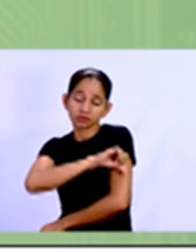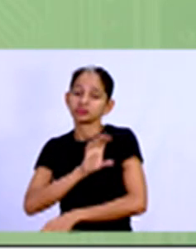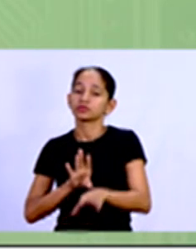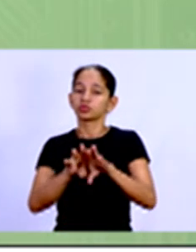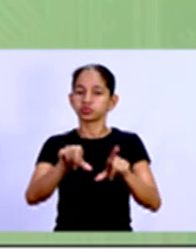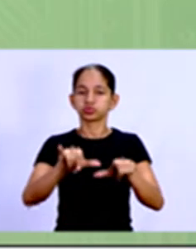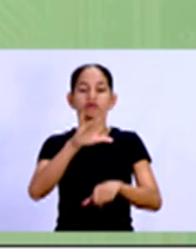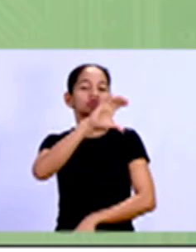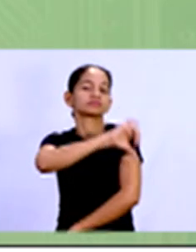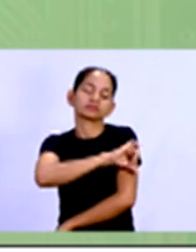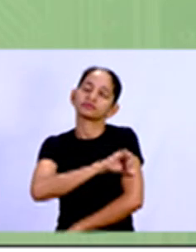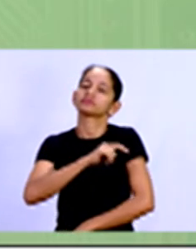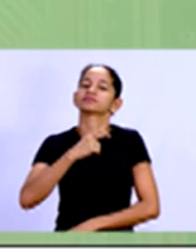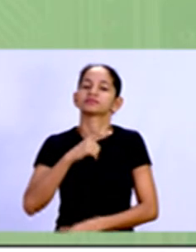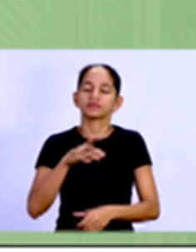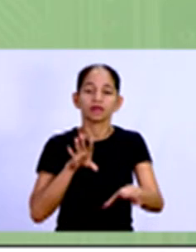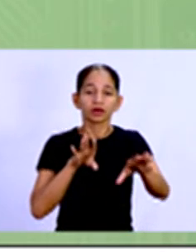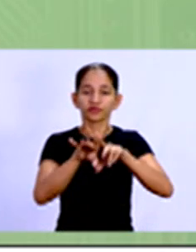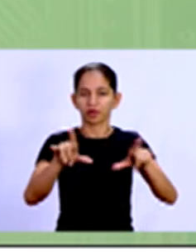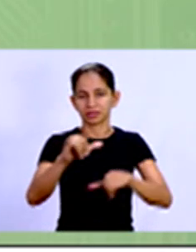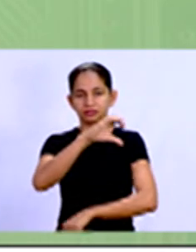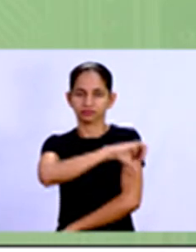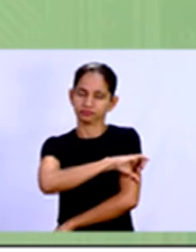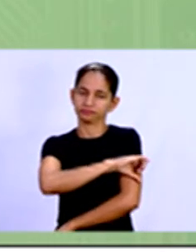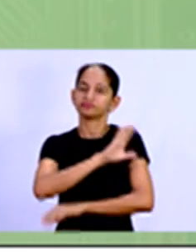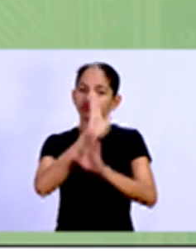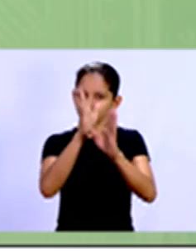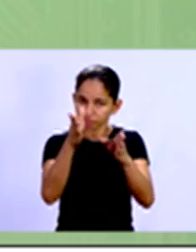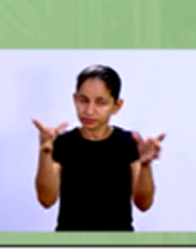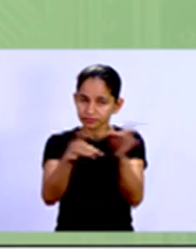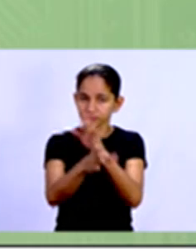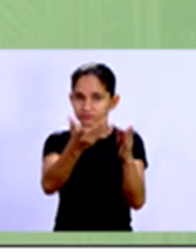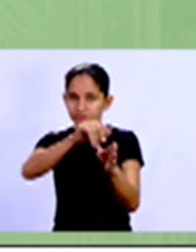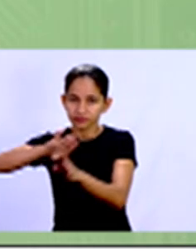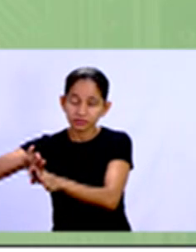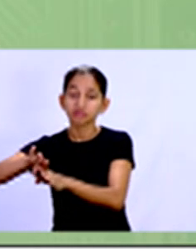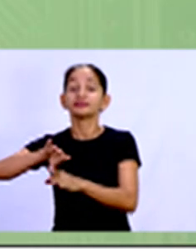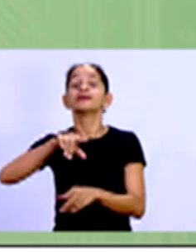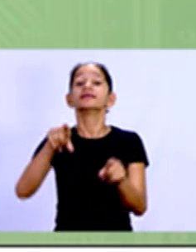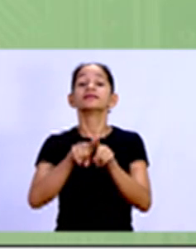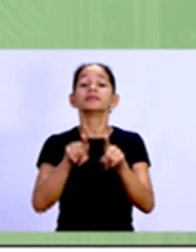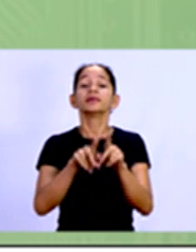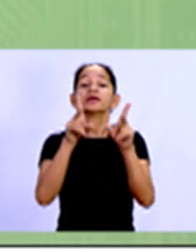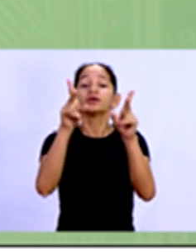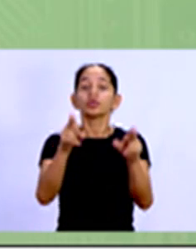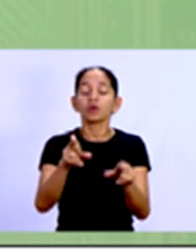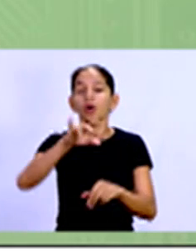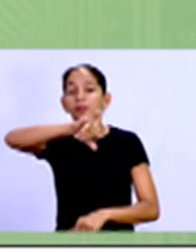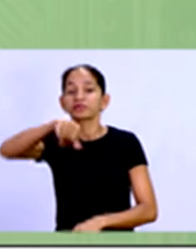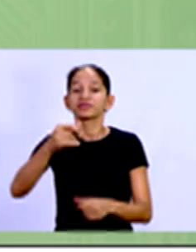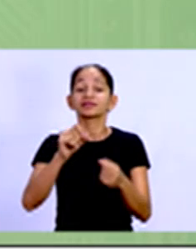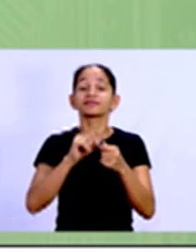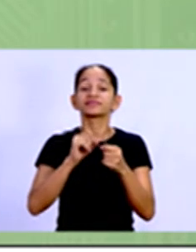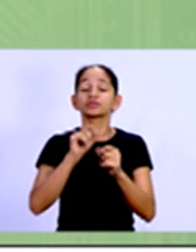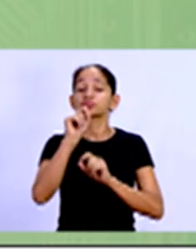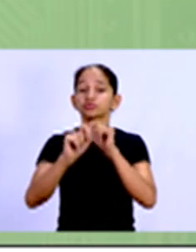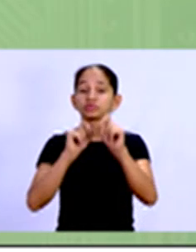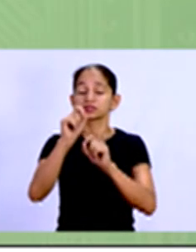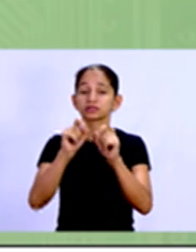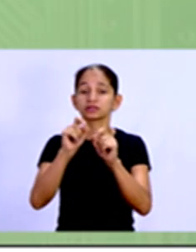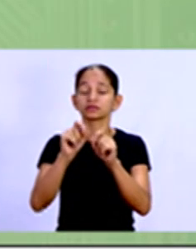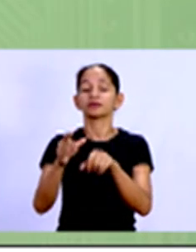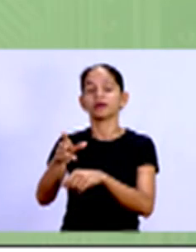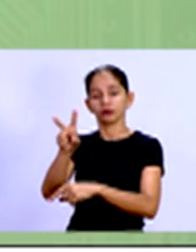tenha ensino fundamental e que tenha concluído com aproveitamento o curso de cuidador